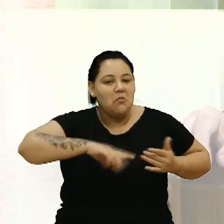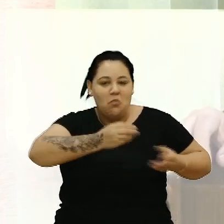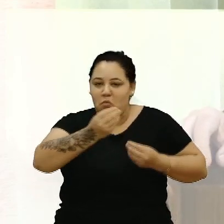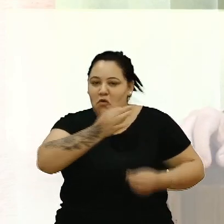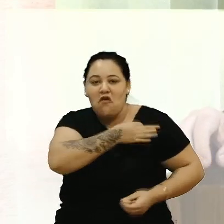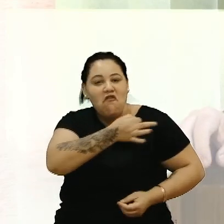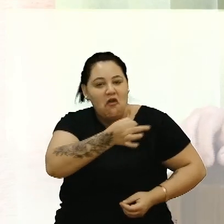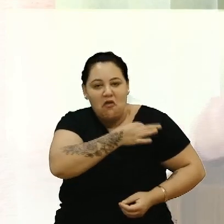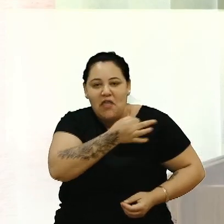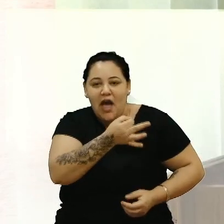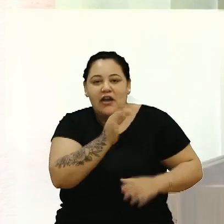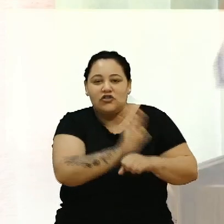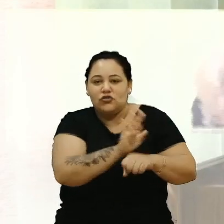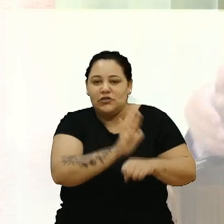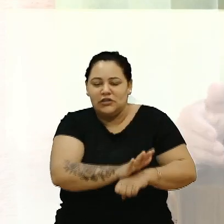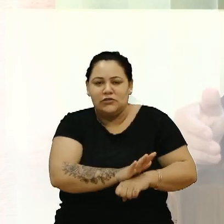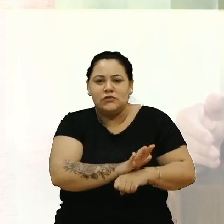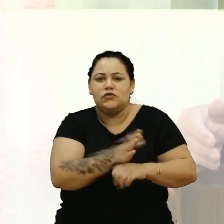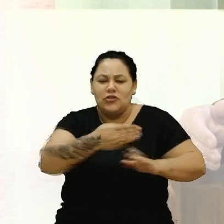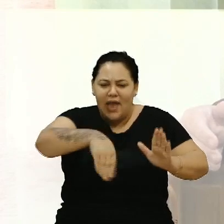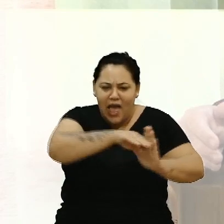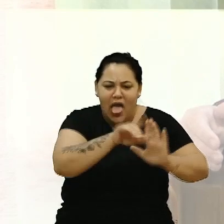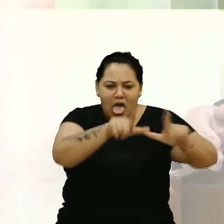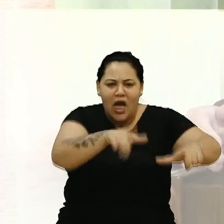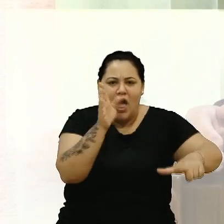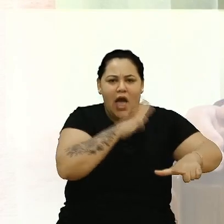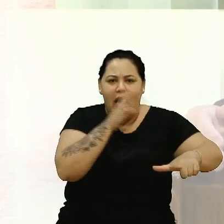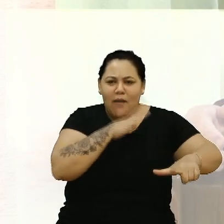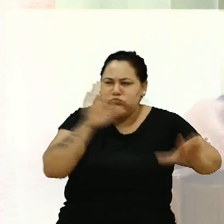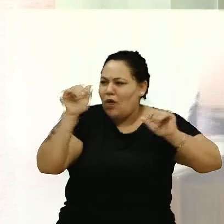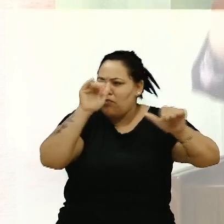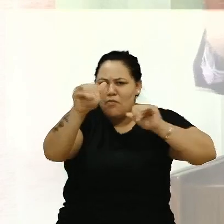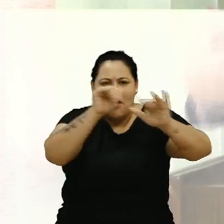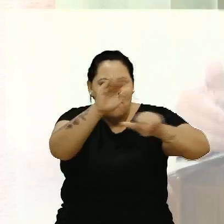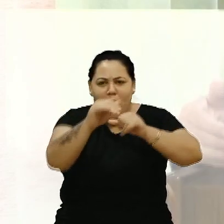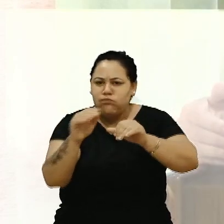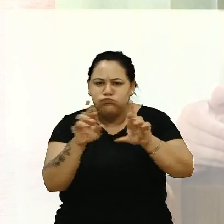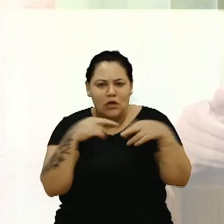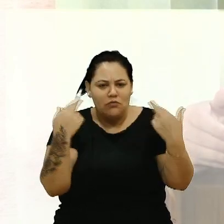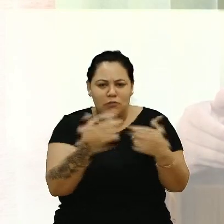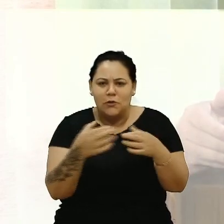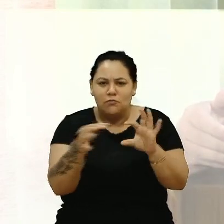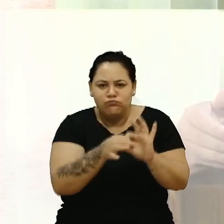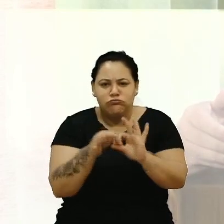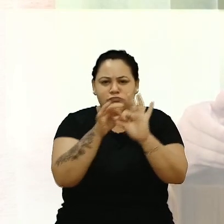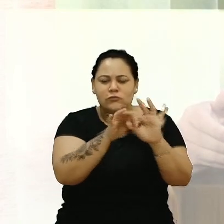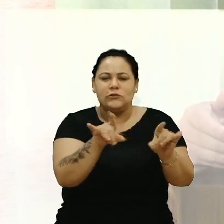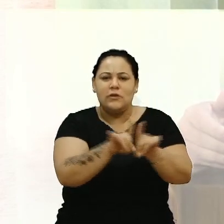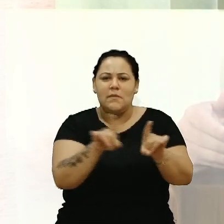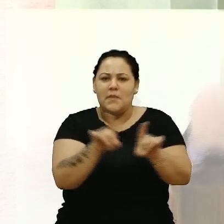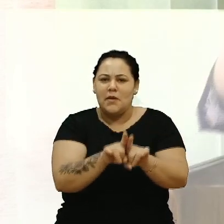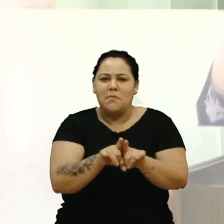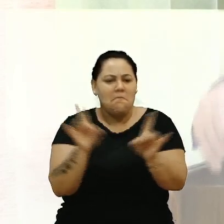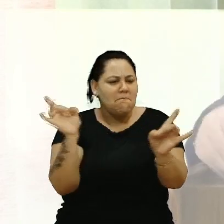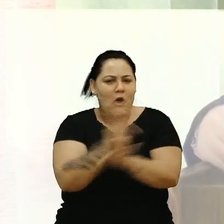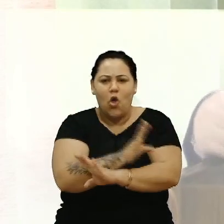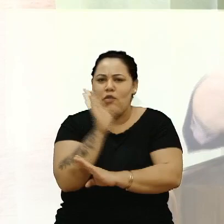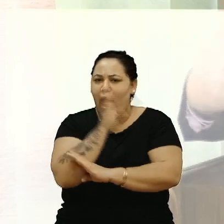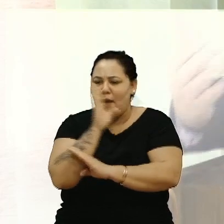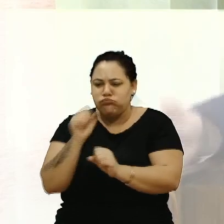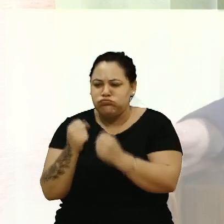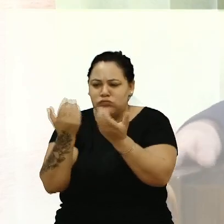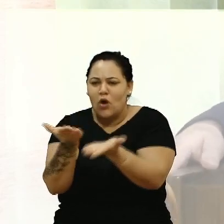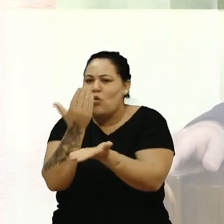que foram imediatamente atenderam os chamados e prontamente estavam ali se dedicando, levando alimentos,